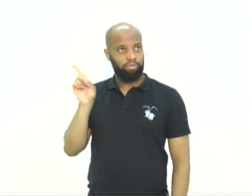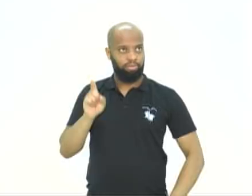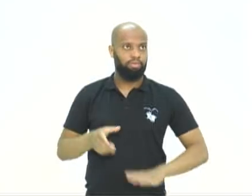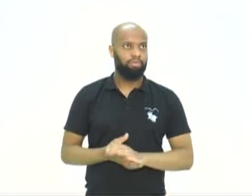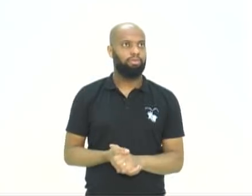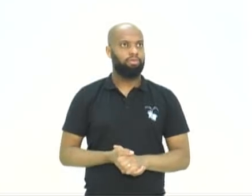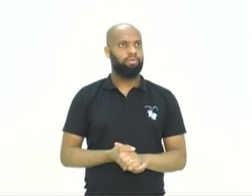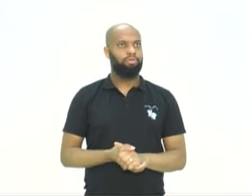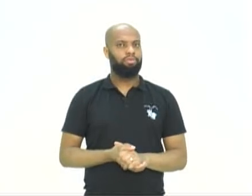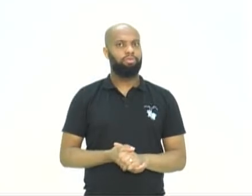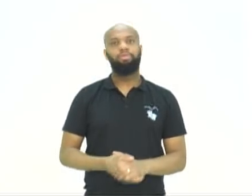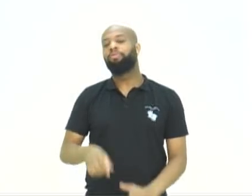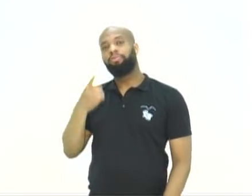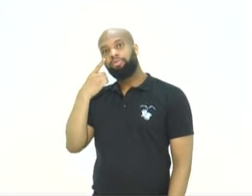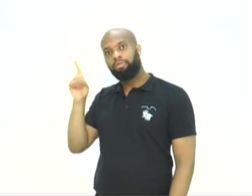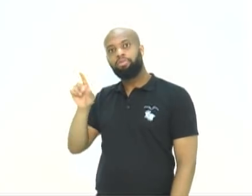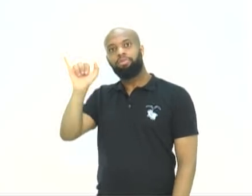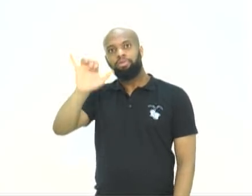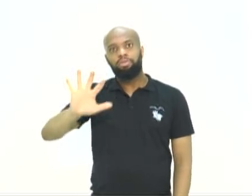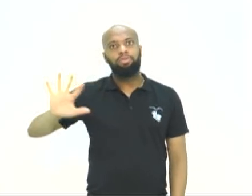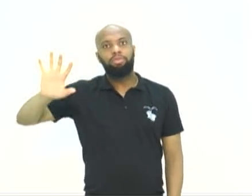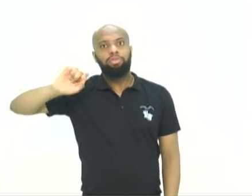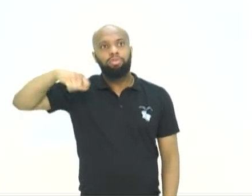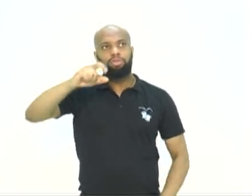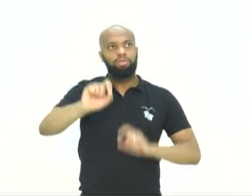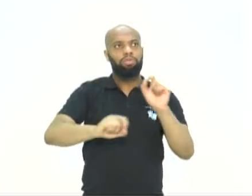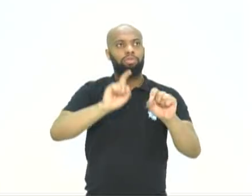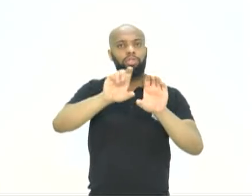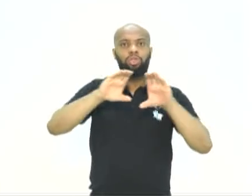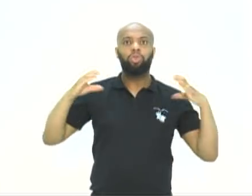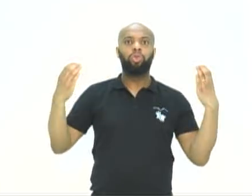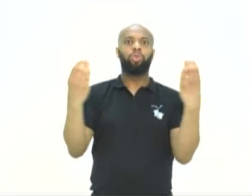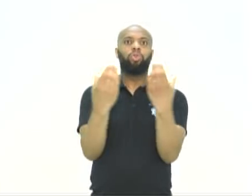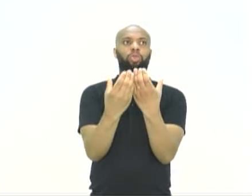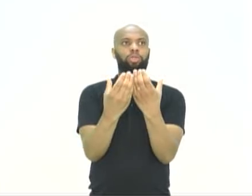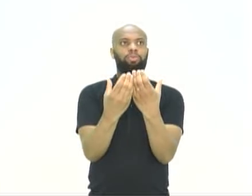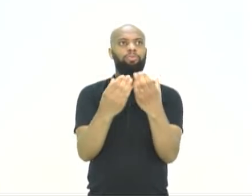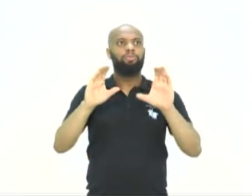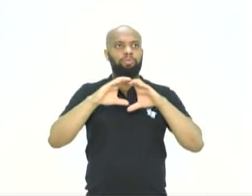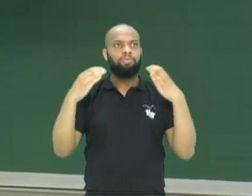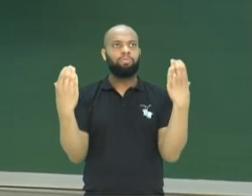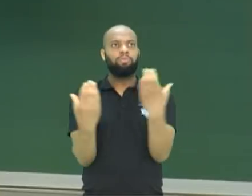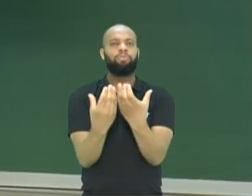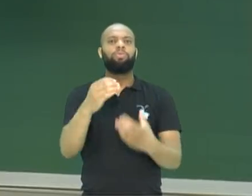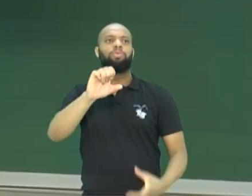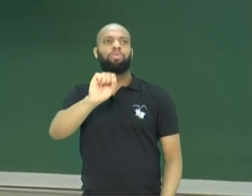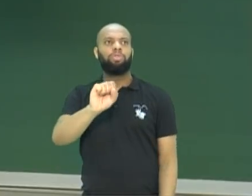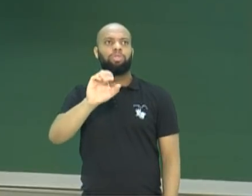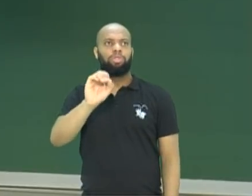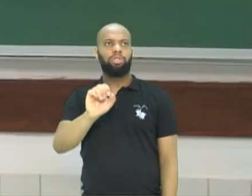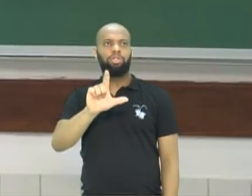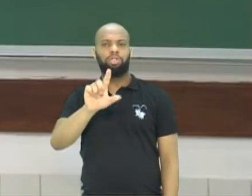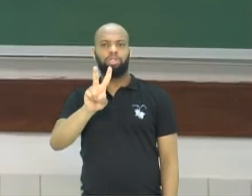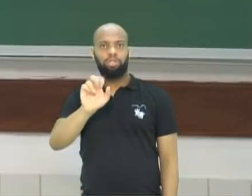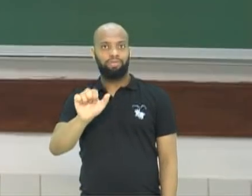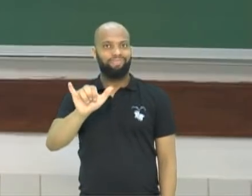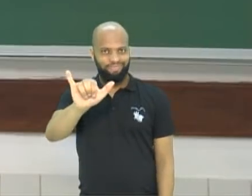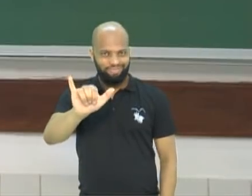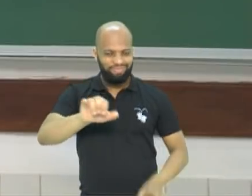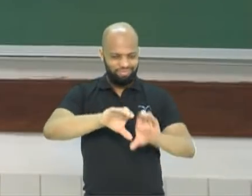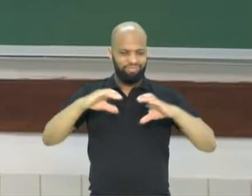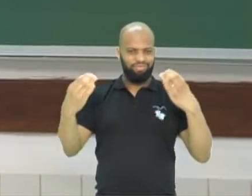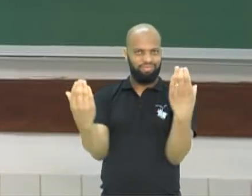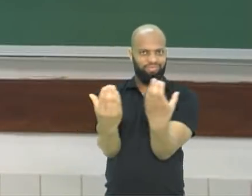Essa imagem é a imagem referente à Conferência de Solvay. Essa Conferência de Solvay, a primeira